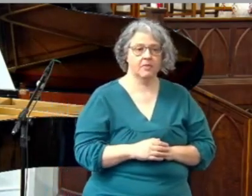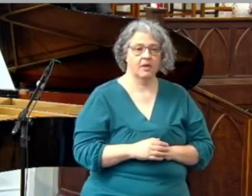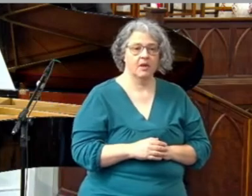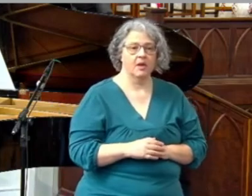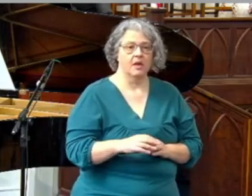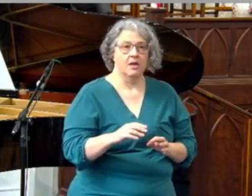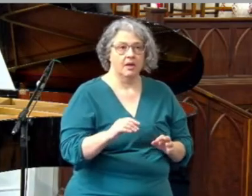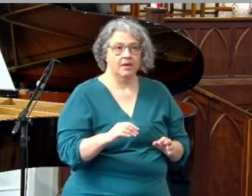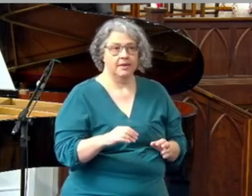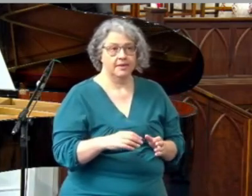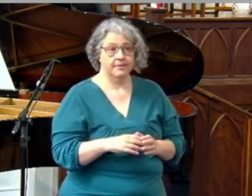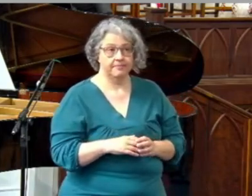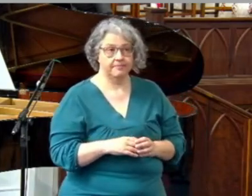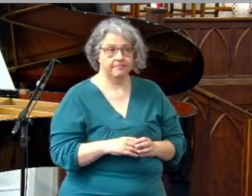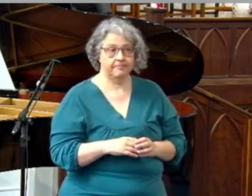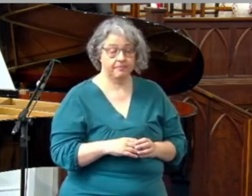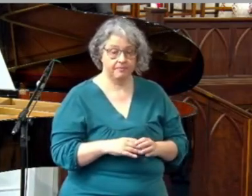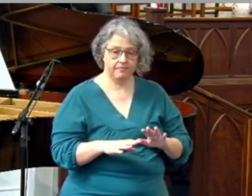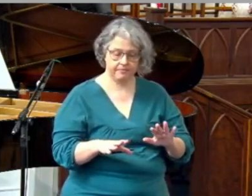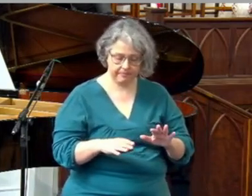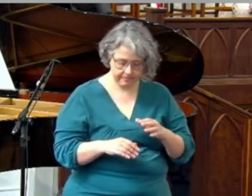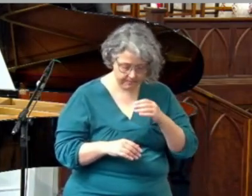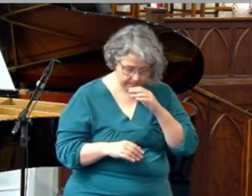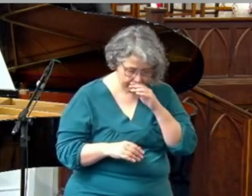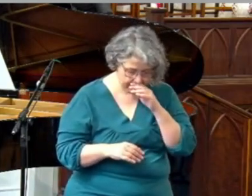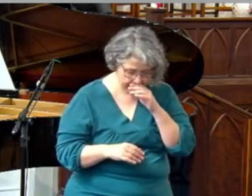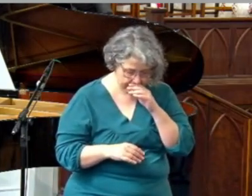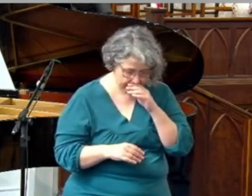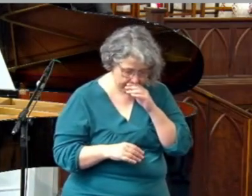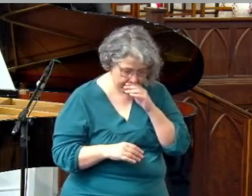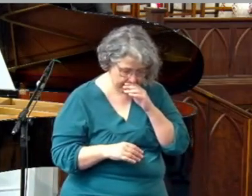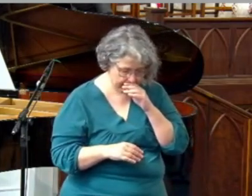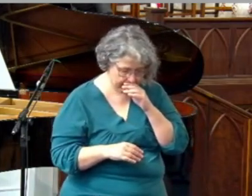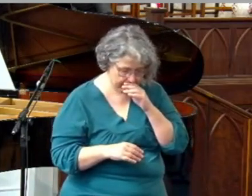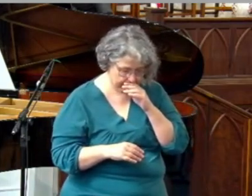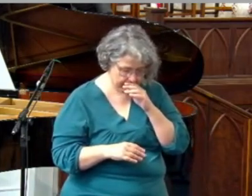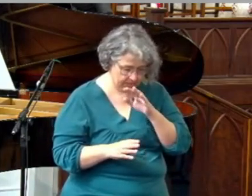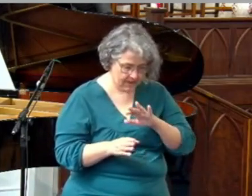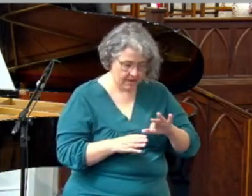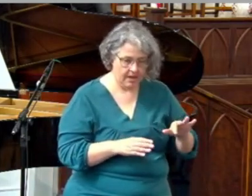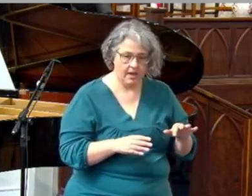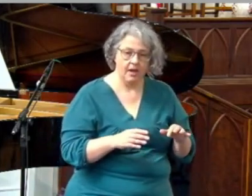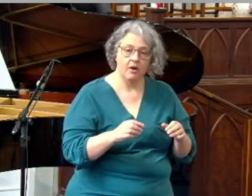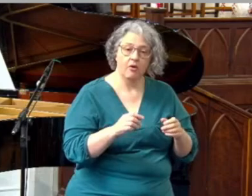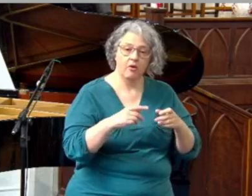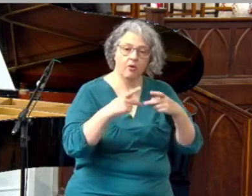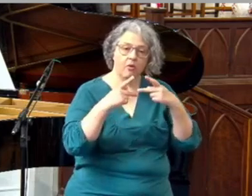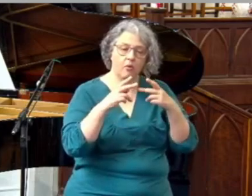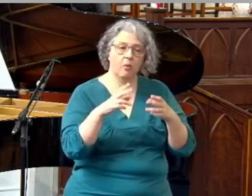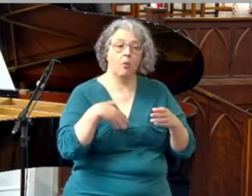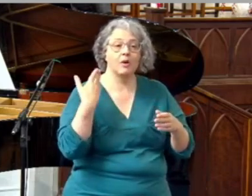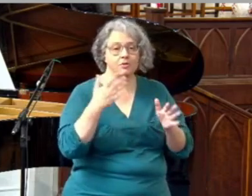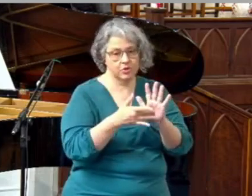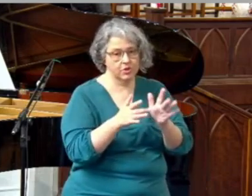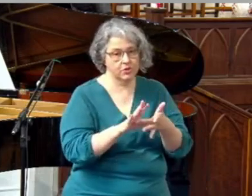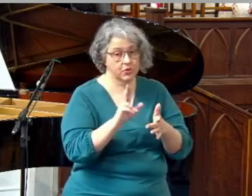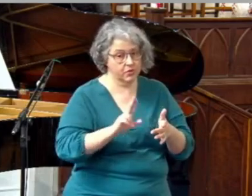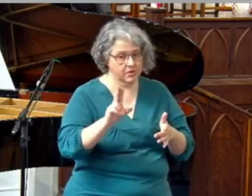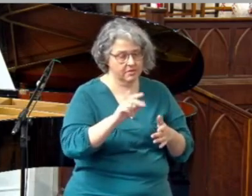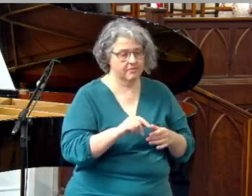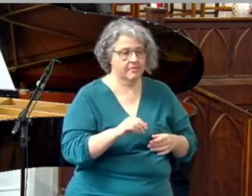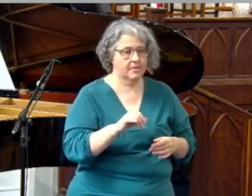animais imundos pelos judeus, me referindo aos porcos, e os cães, animais